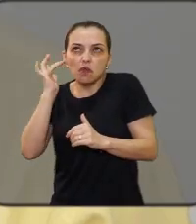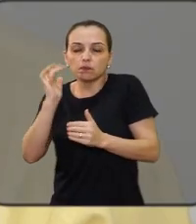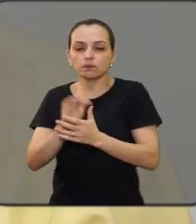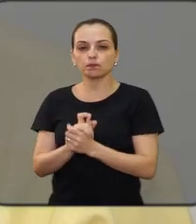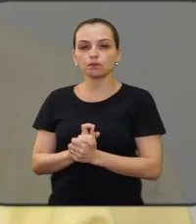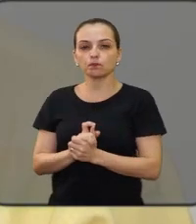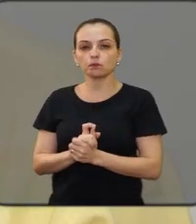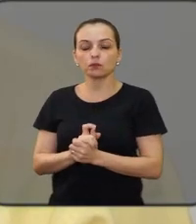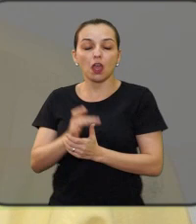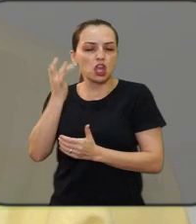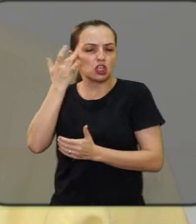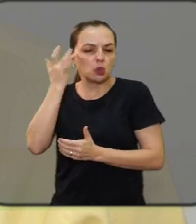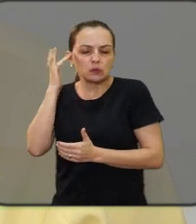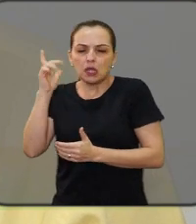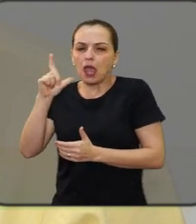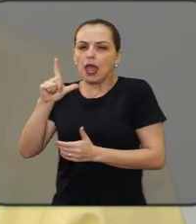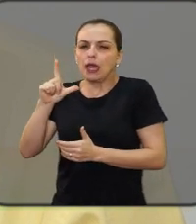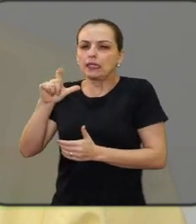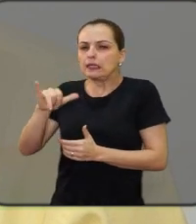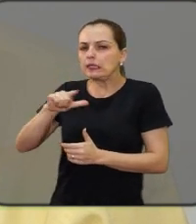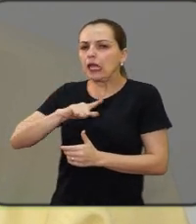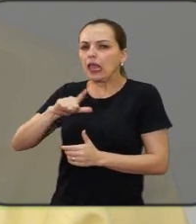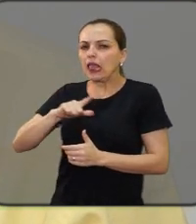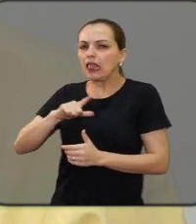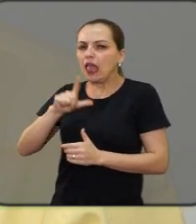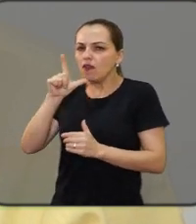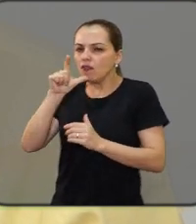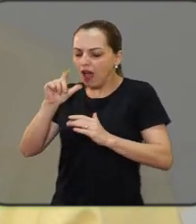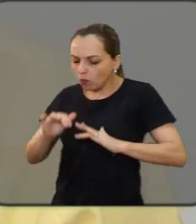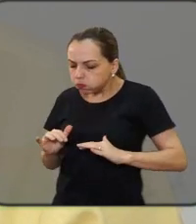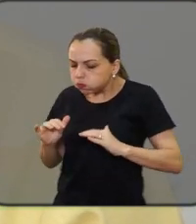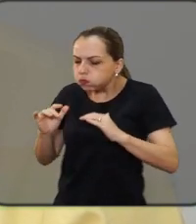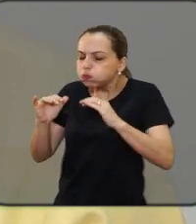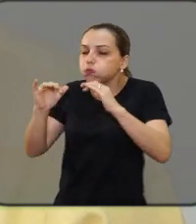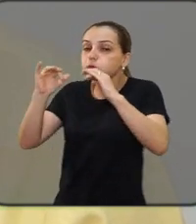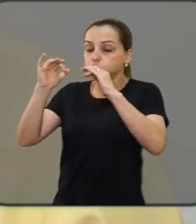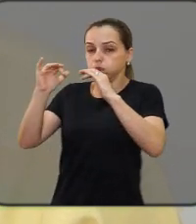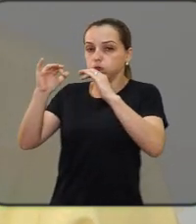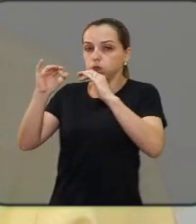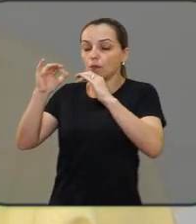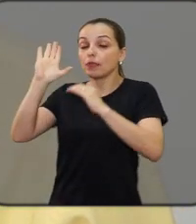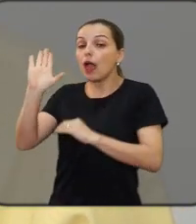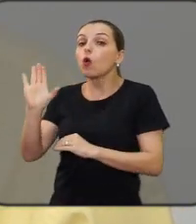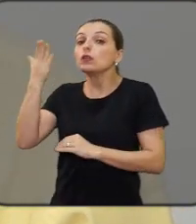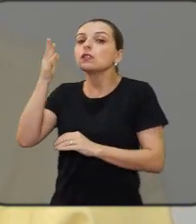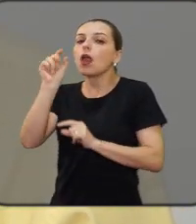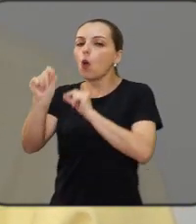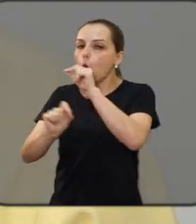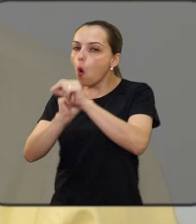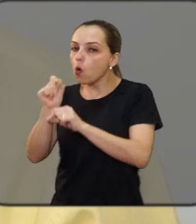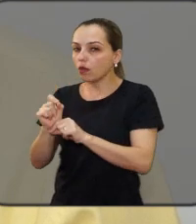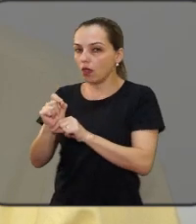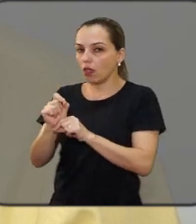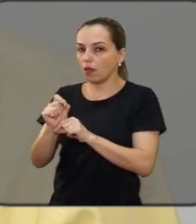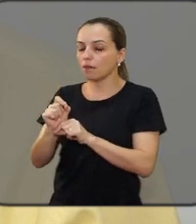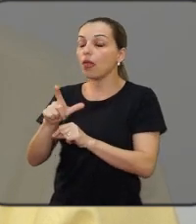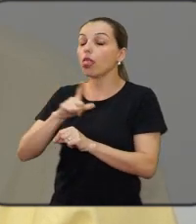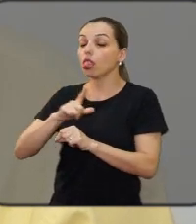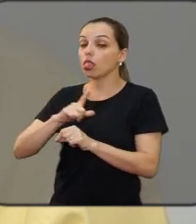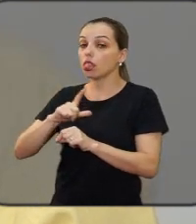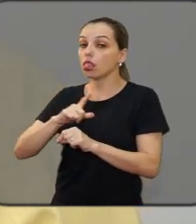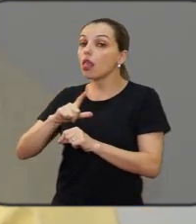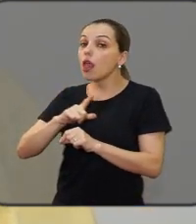Eu não tenho conhecimento de nenhuma enchente desde sua inauguração lá. Ocorreu